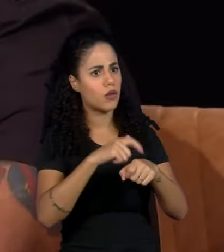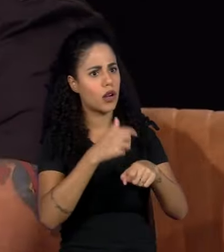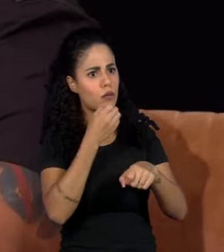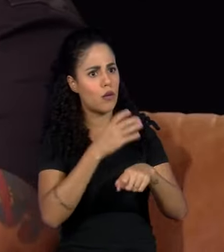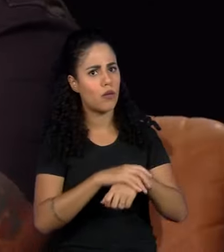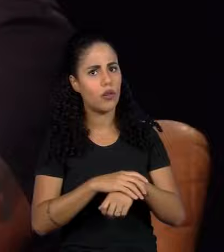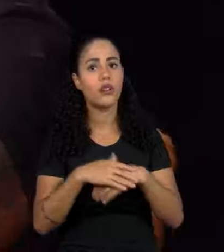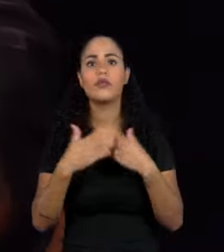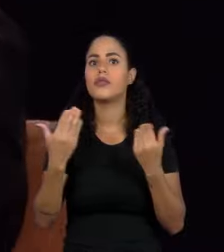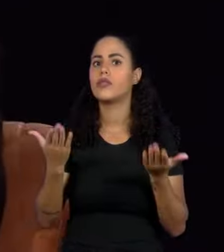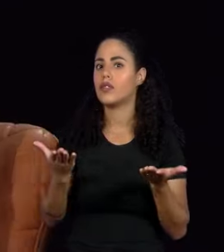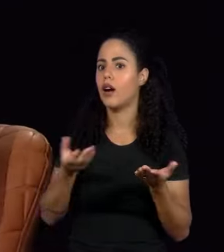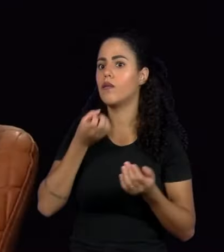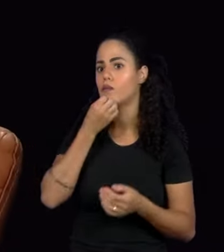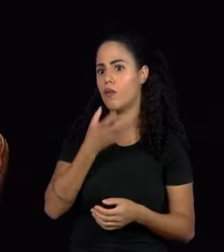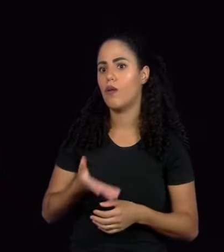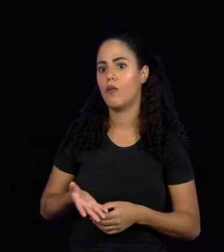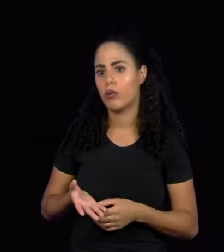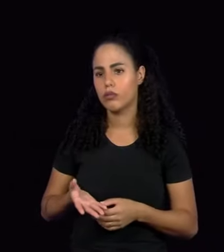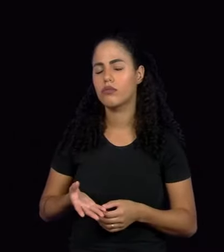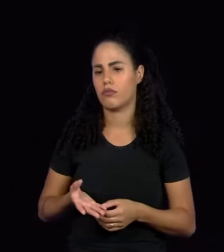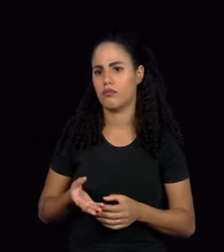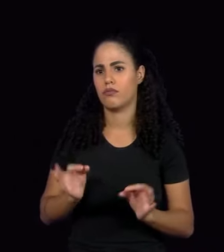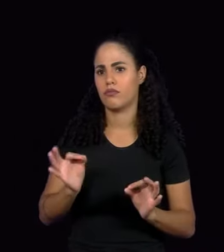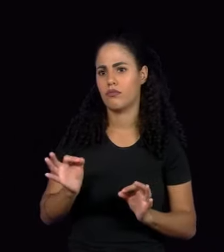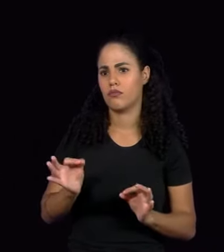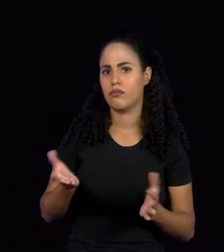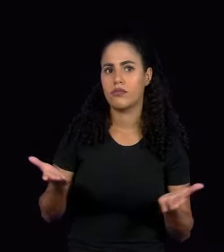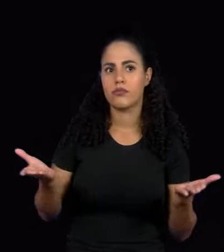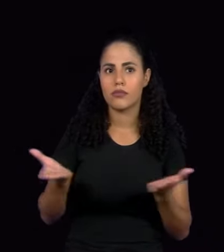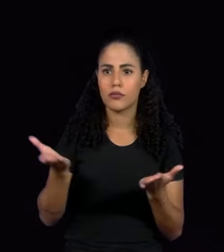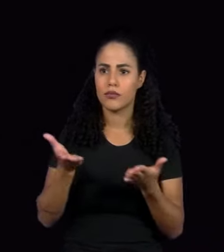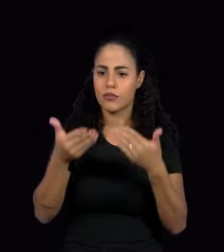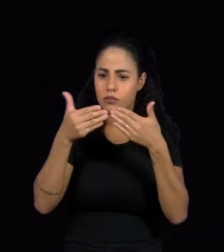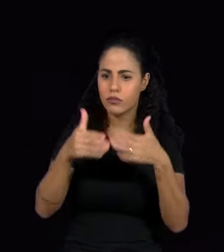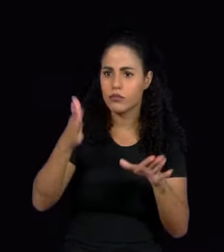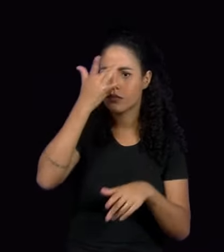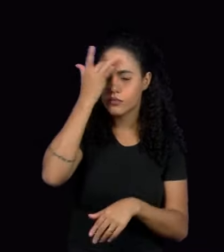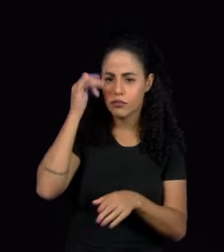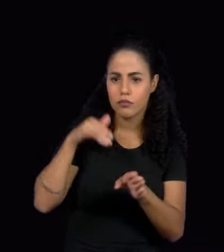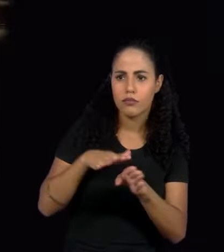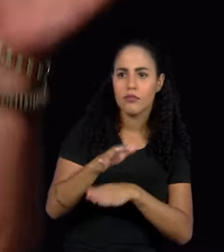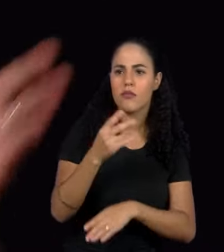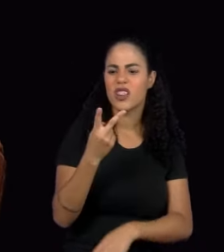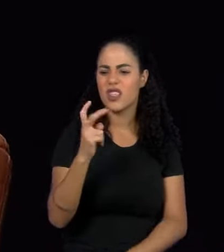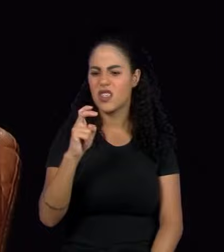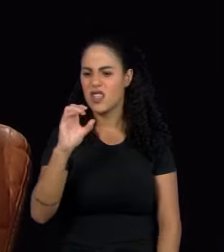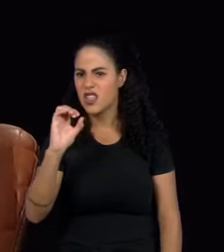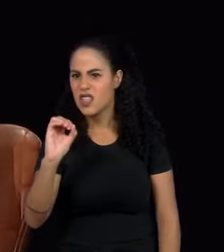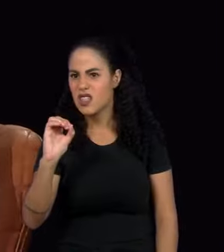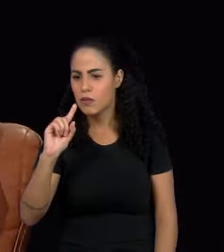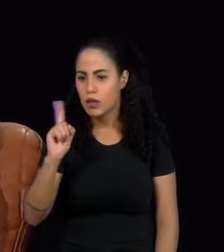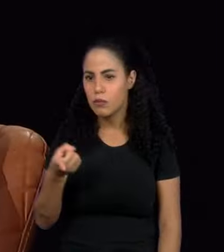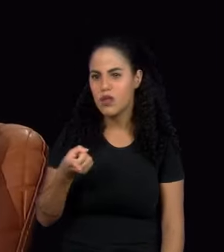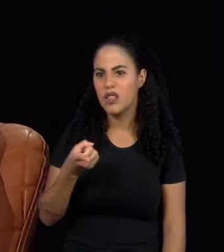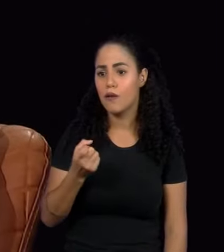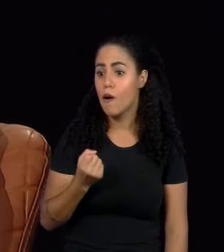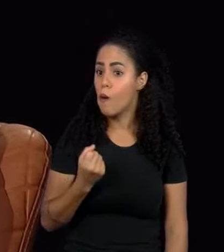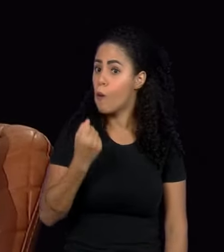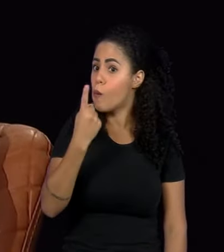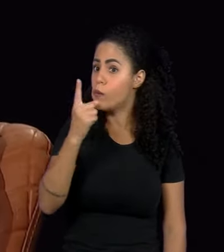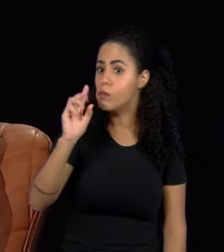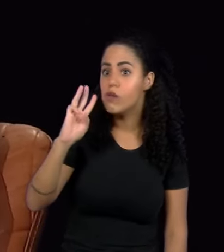que eu brinco assim, né? A gente, quando lida com muito público, 250 mil, 1 milhão lá, passou